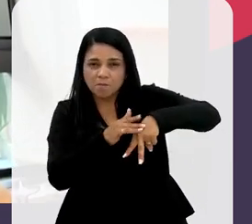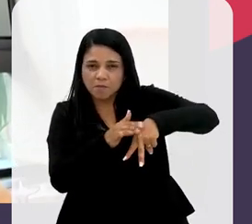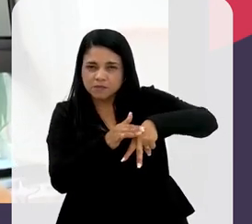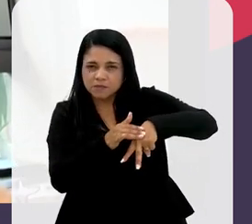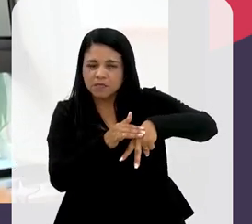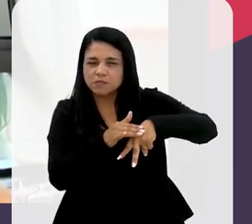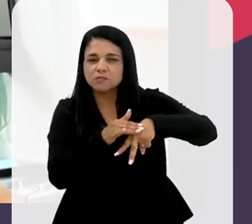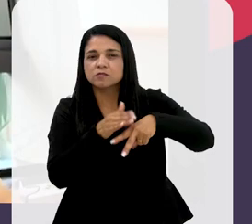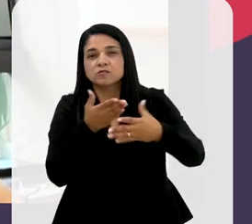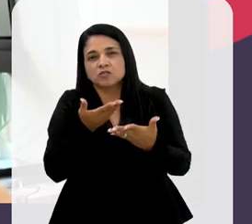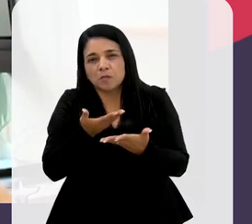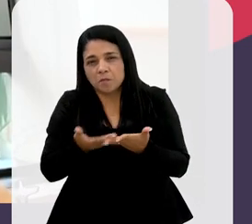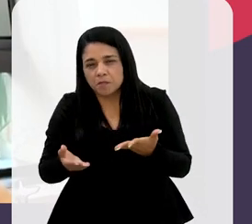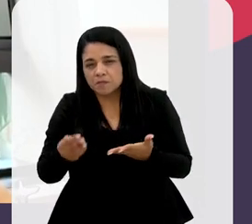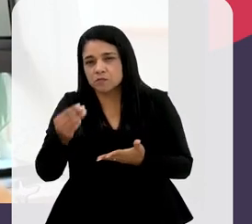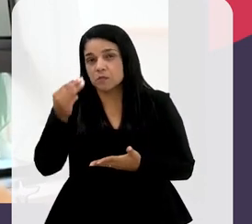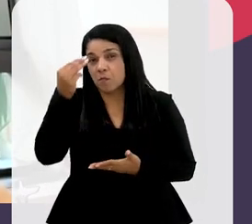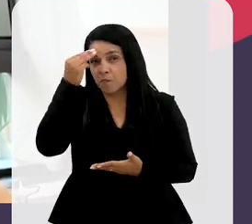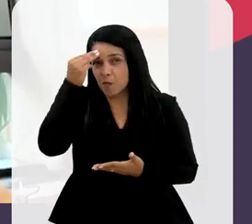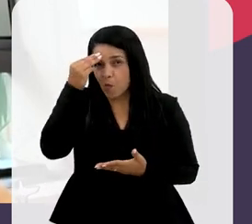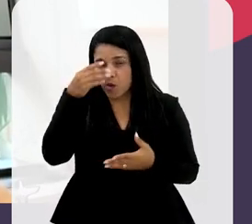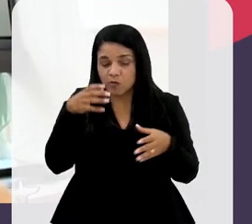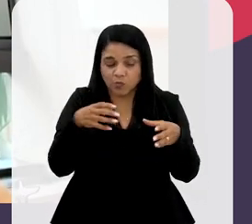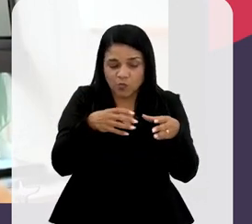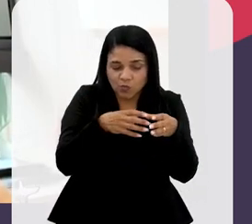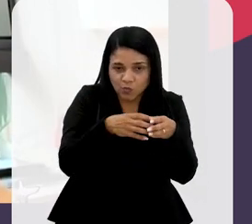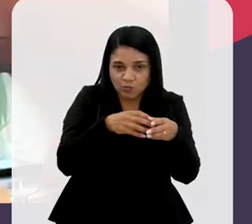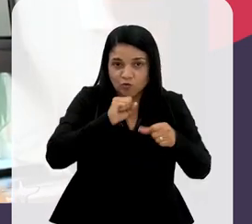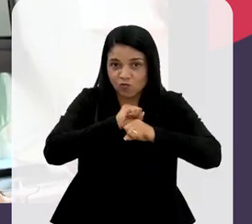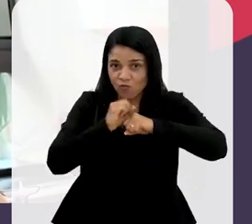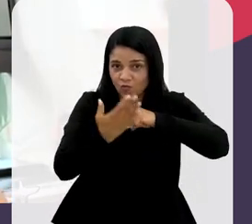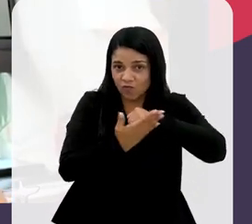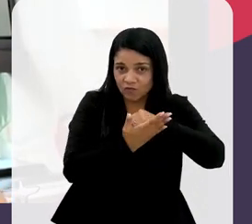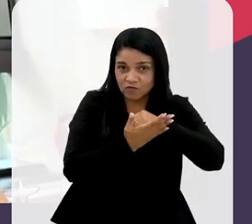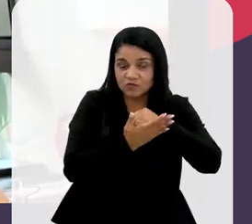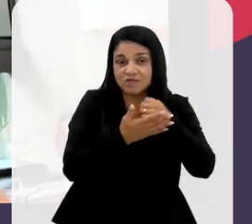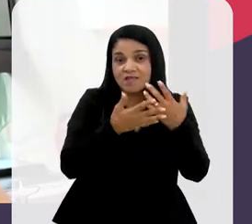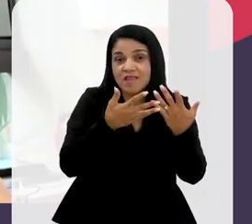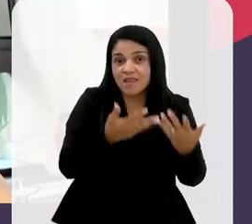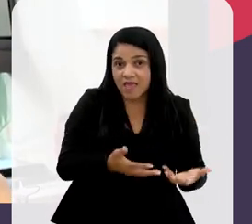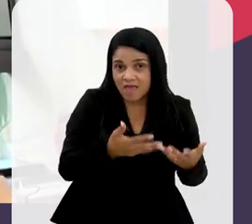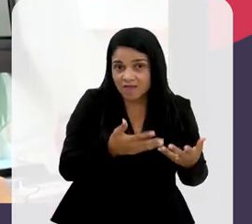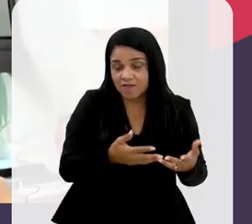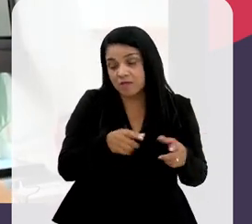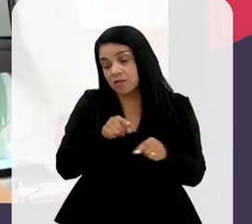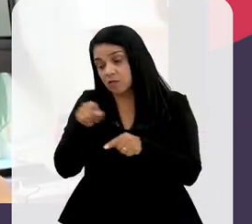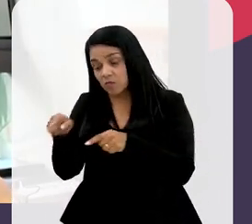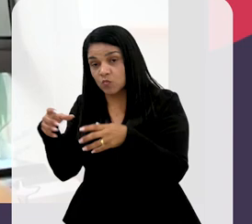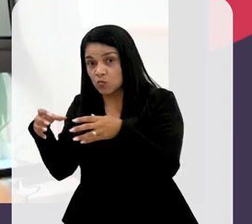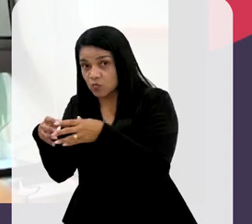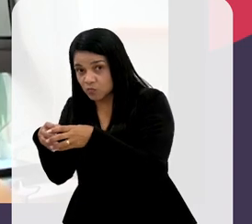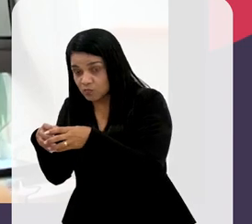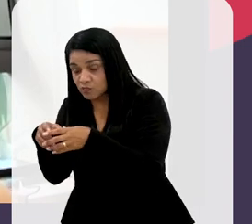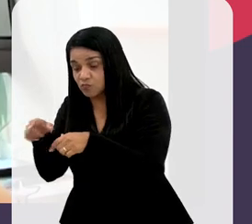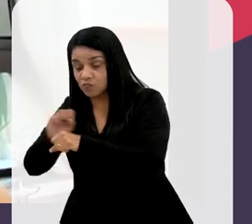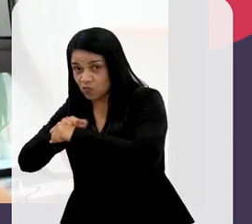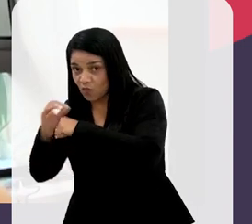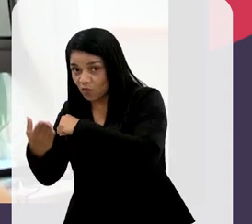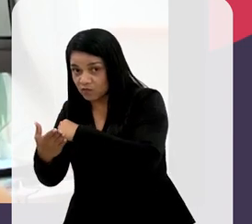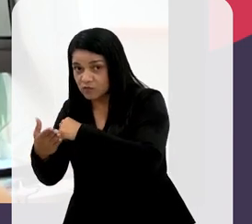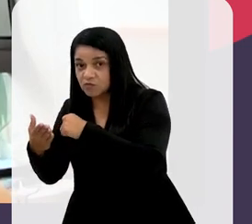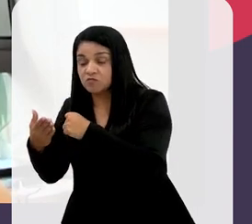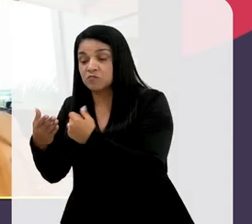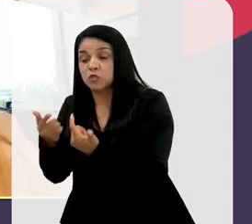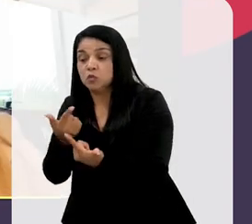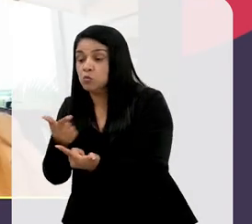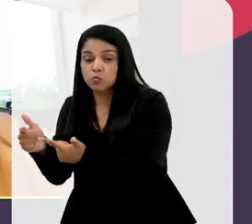nos pacientes que tinham alteração de memória na COVID leve, comparado àqueles pacientes com COVID leve que não tinham alteração de